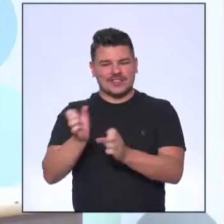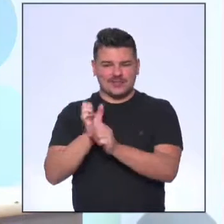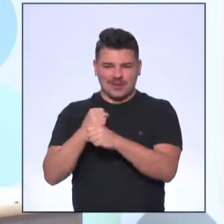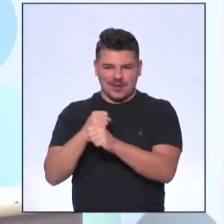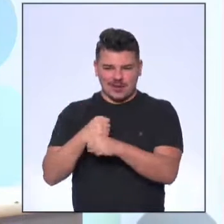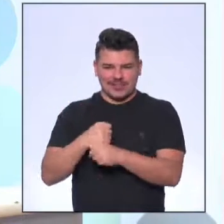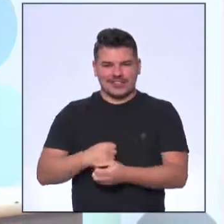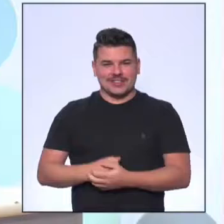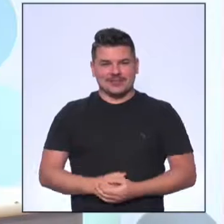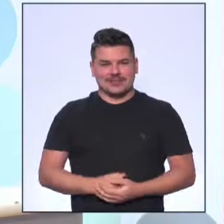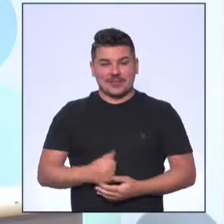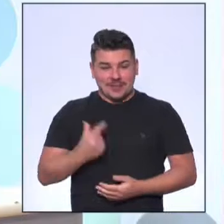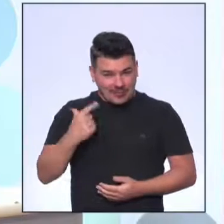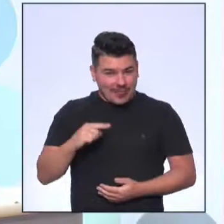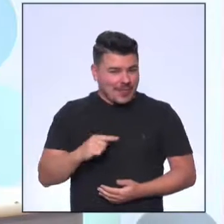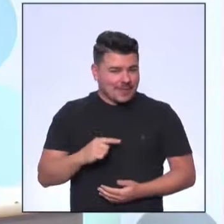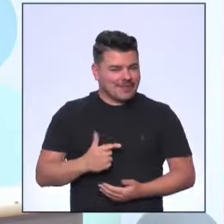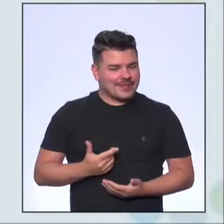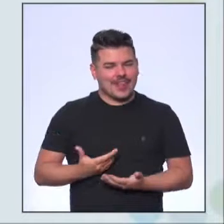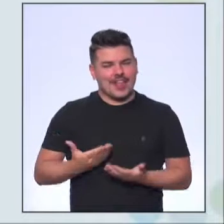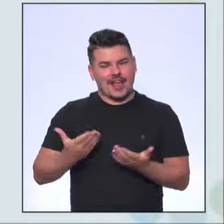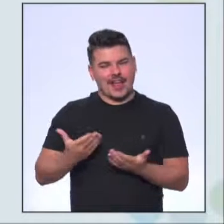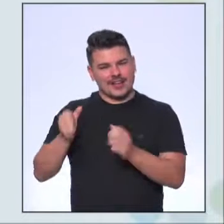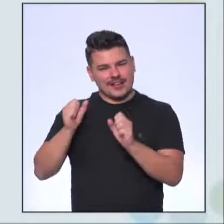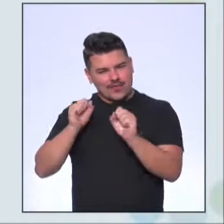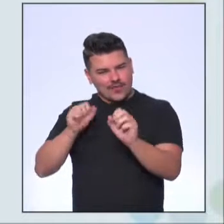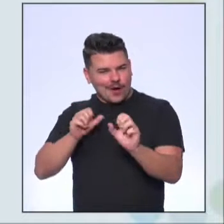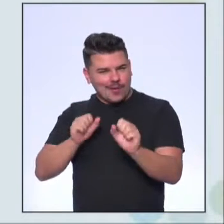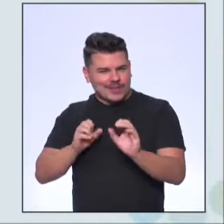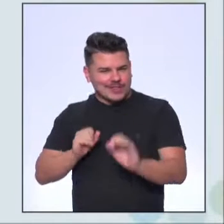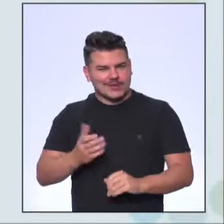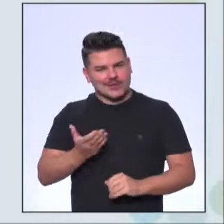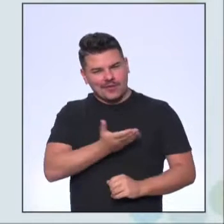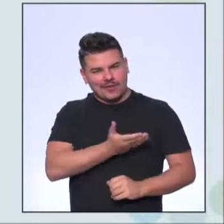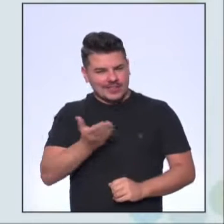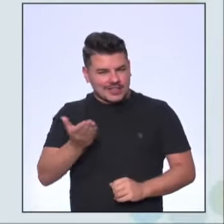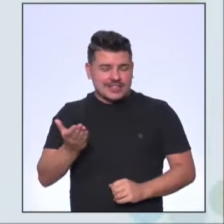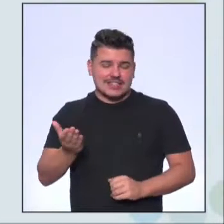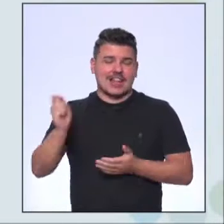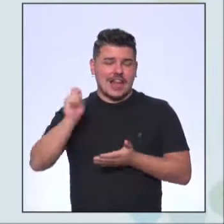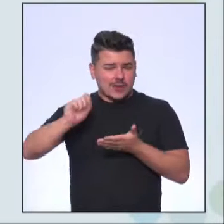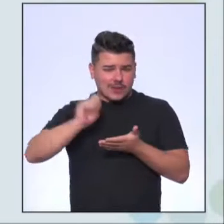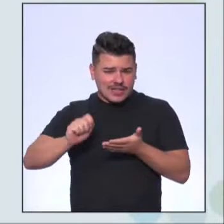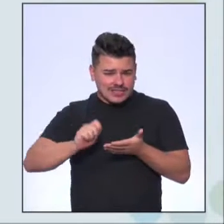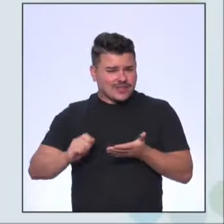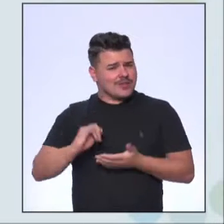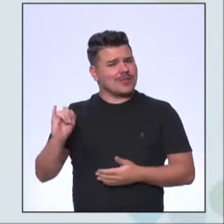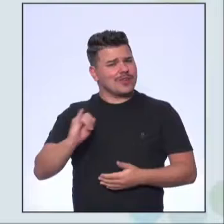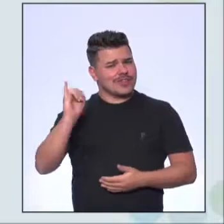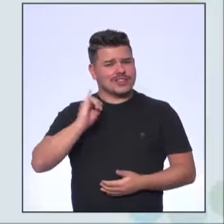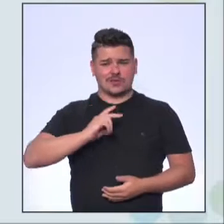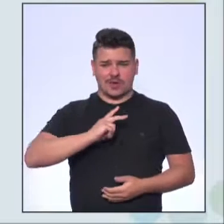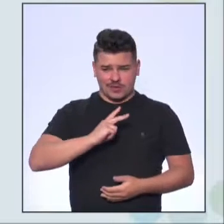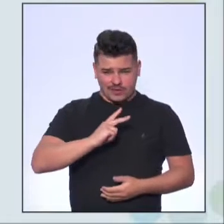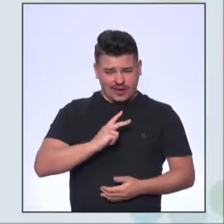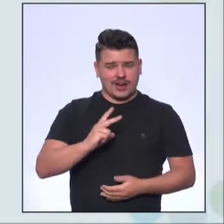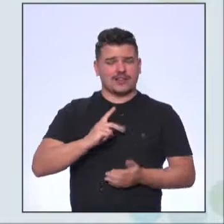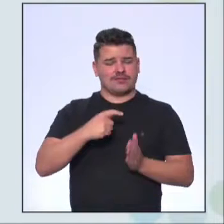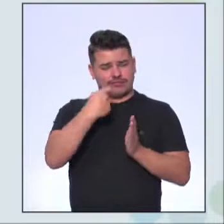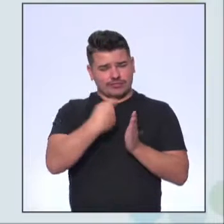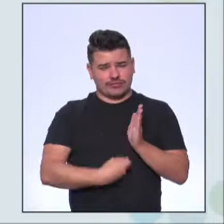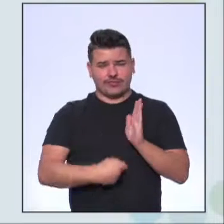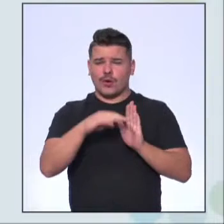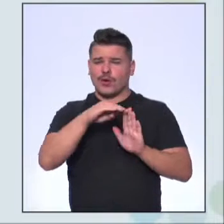Vamos lá, pessoal. Orientações prévias para vocês. Façam anotações pessoais, caderno, roteiro de